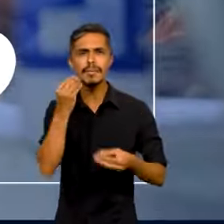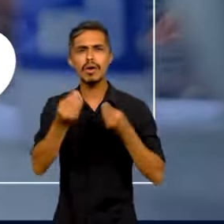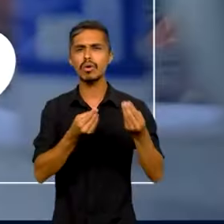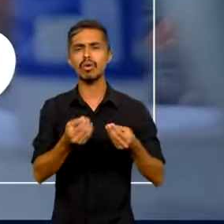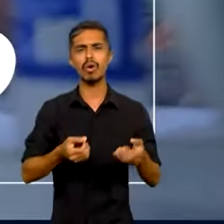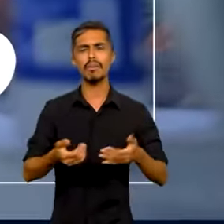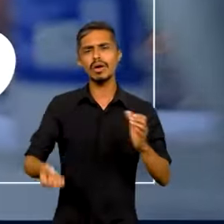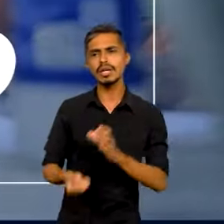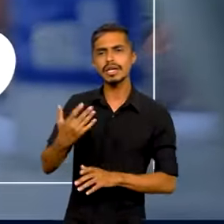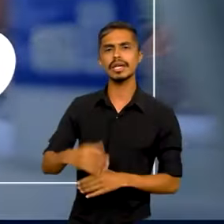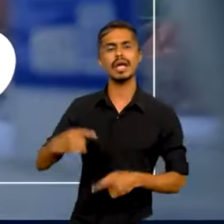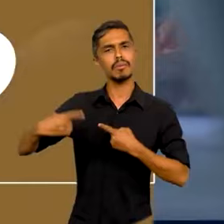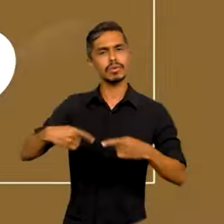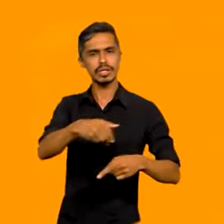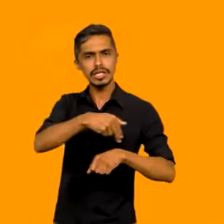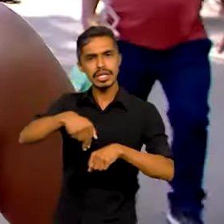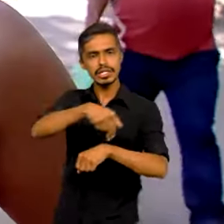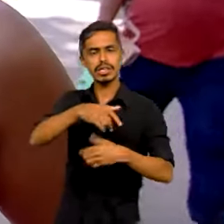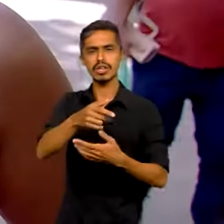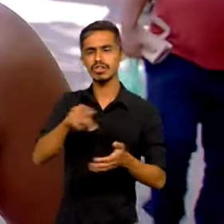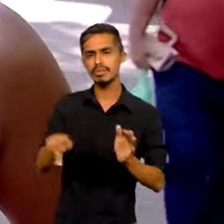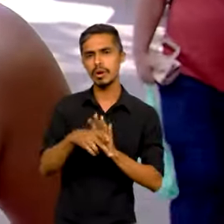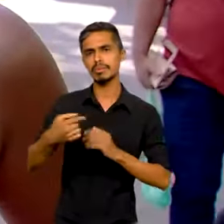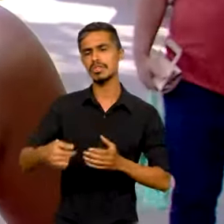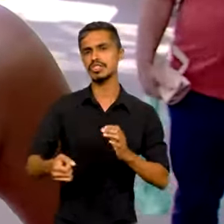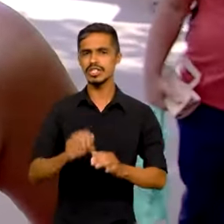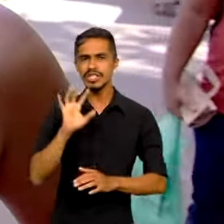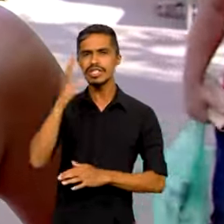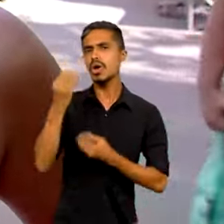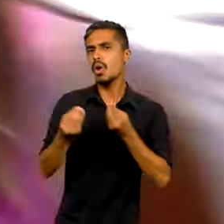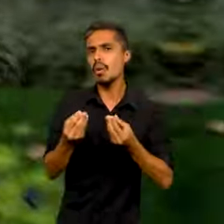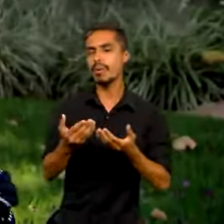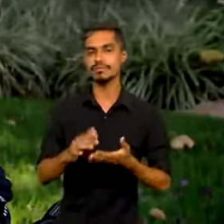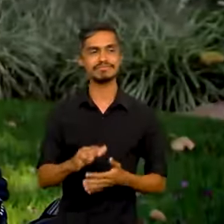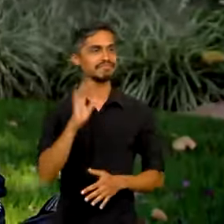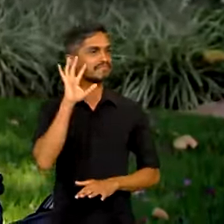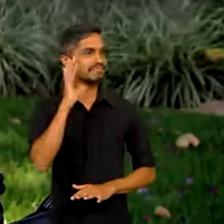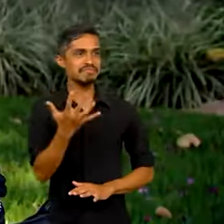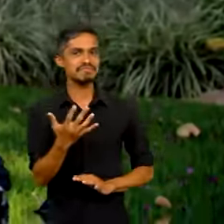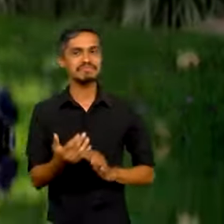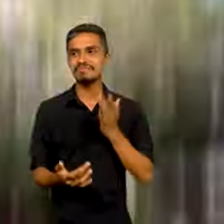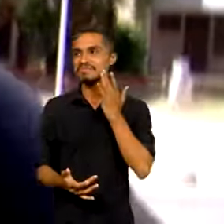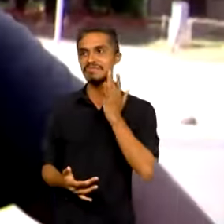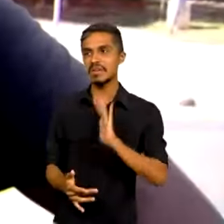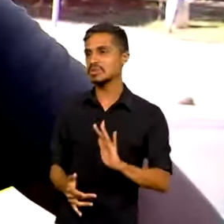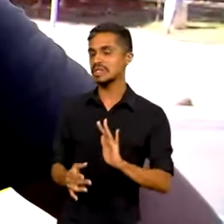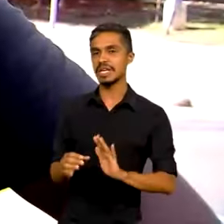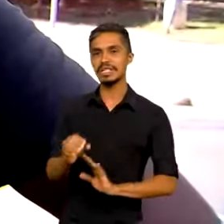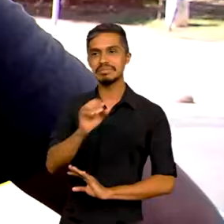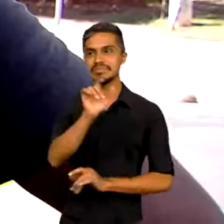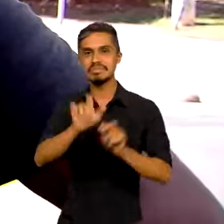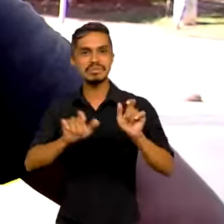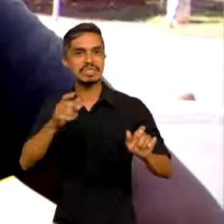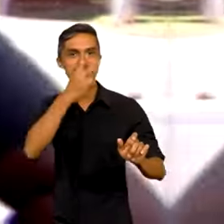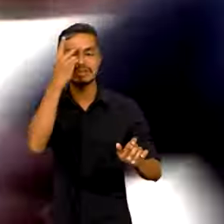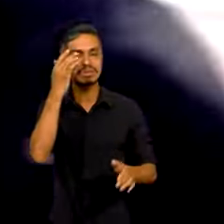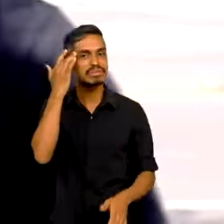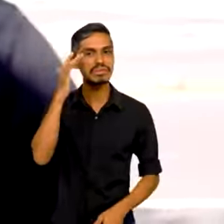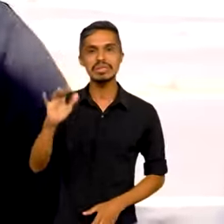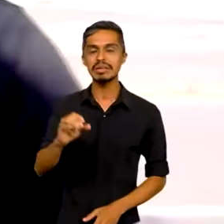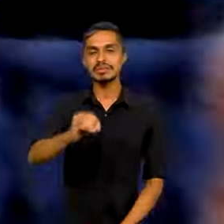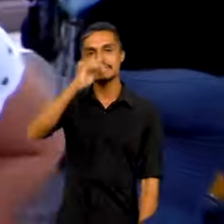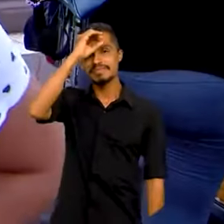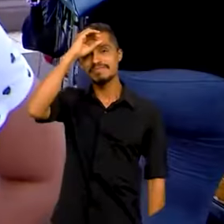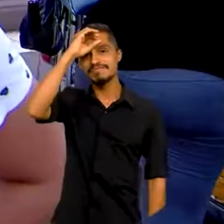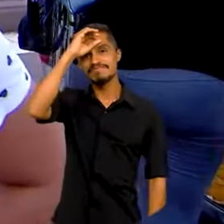nascem as políticas públicas de educação? Olha, detalhadamente eu não sei. Não muito. Pra te dizer a verdade, não sei não.